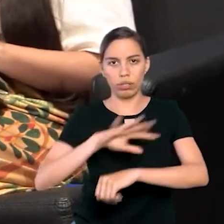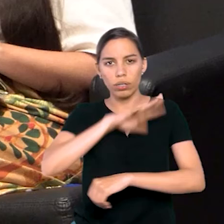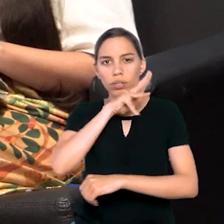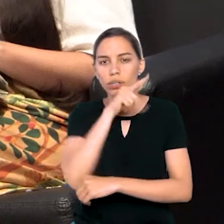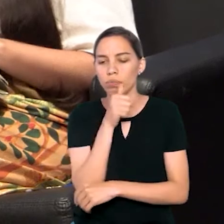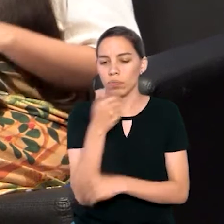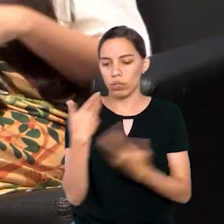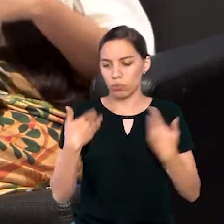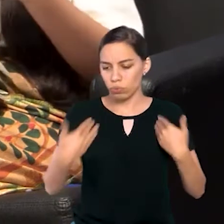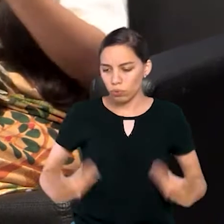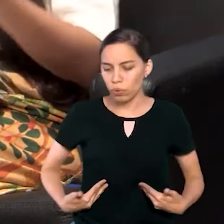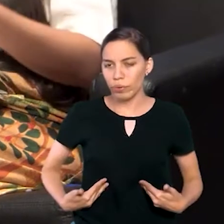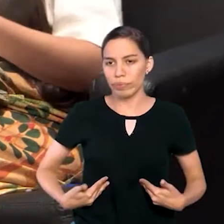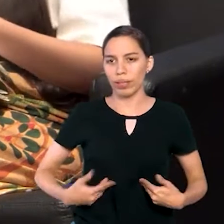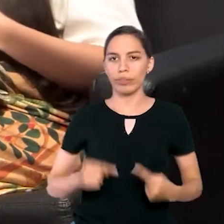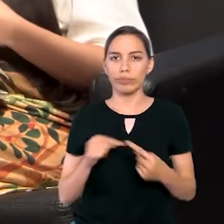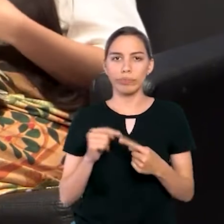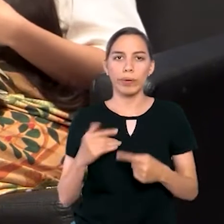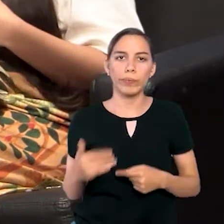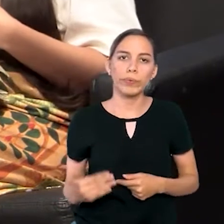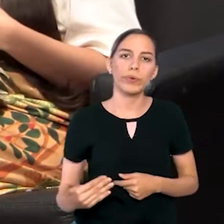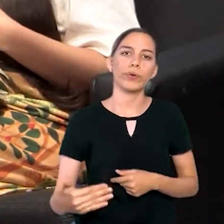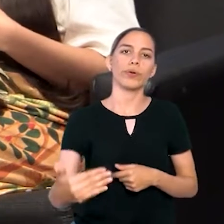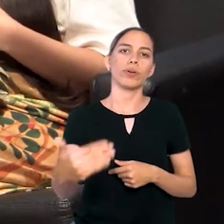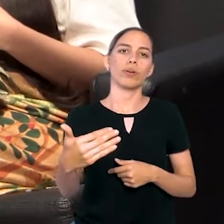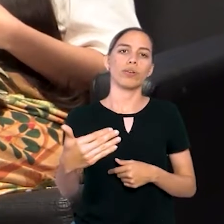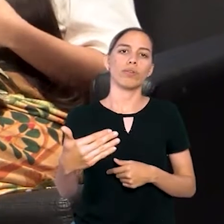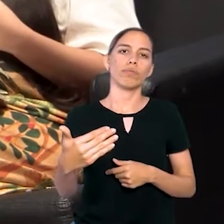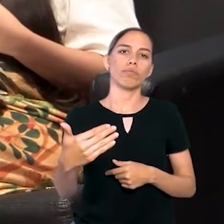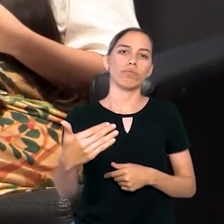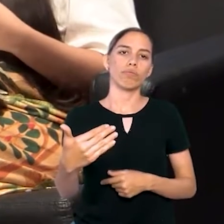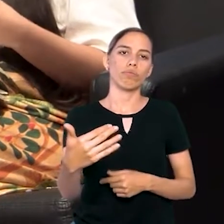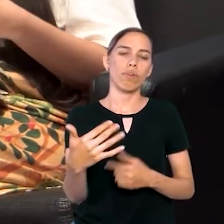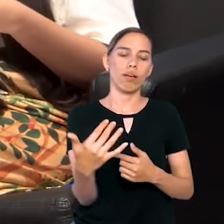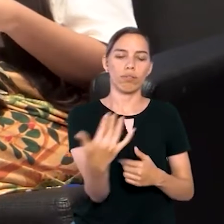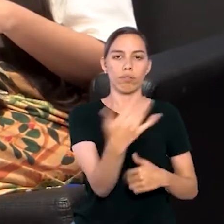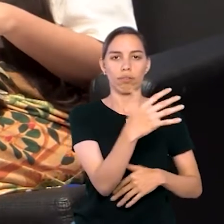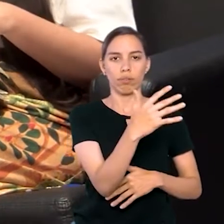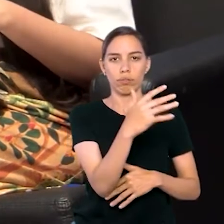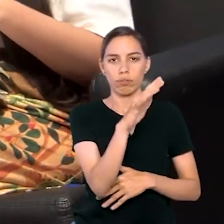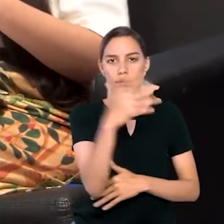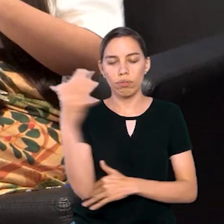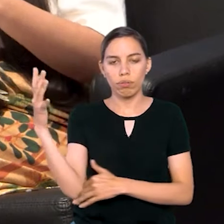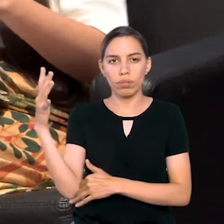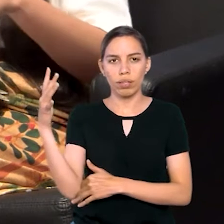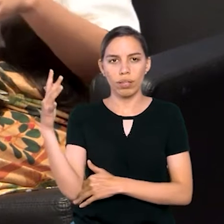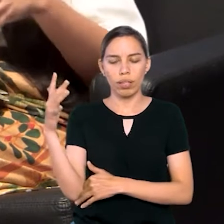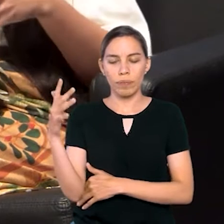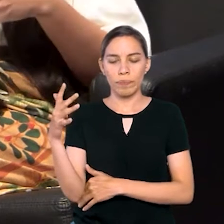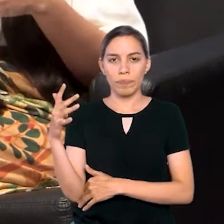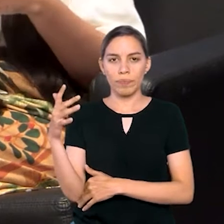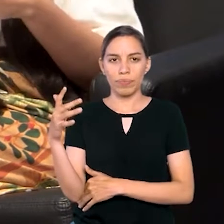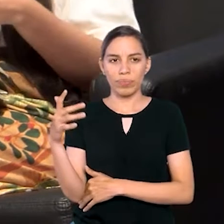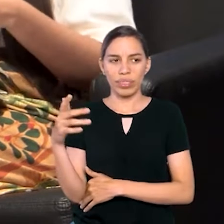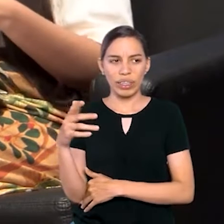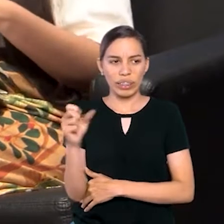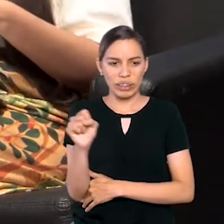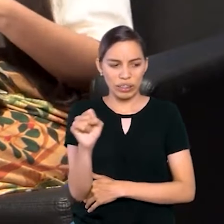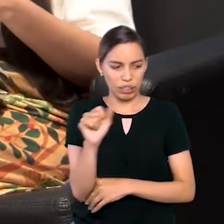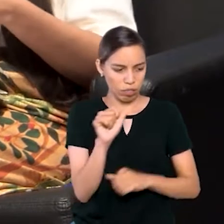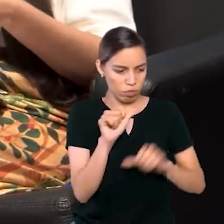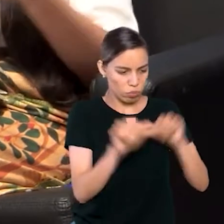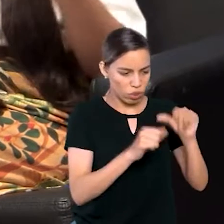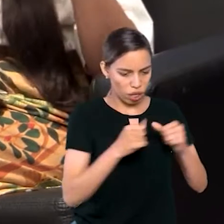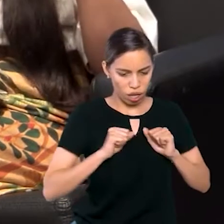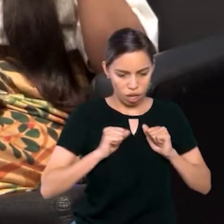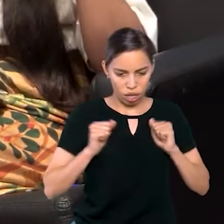espírito, é uma continuidade da nossa cosmogonia. Então, não basta só mudar as práticas se a gente não